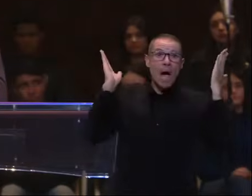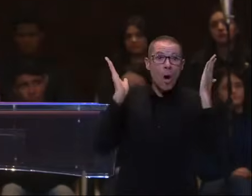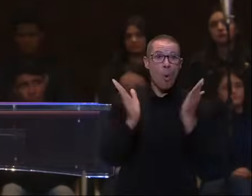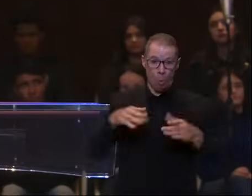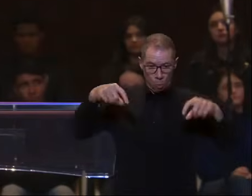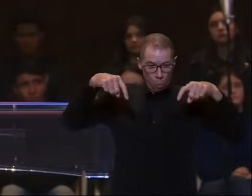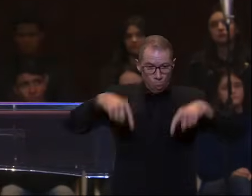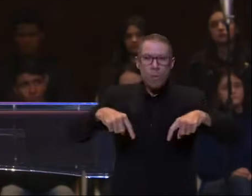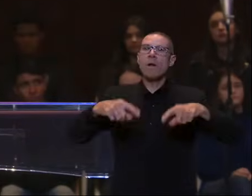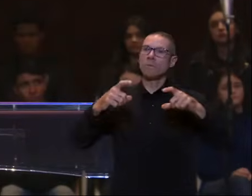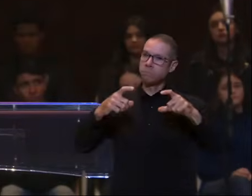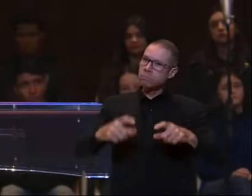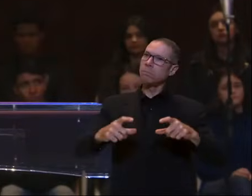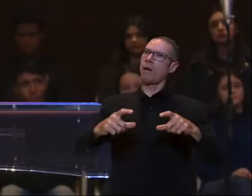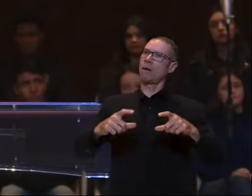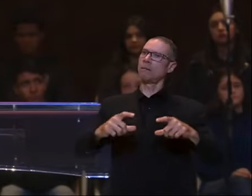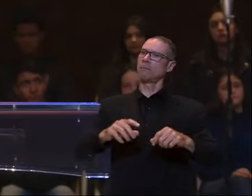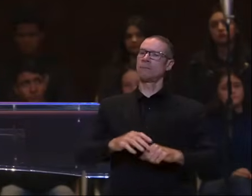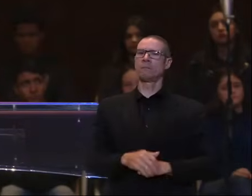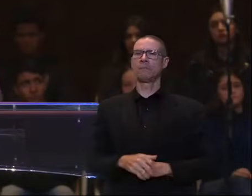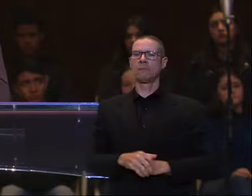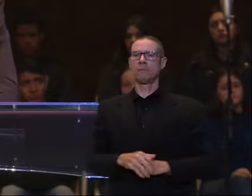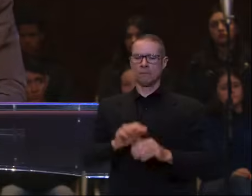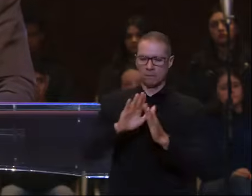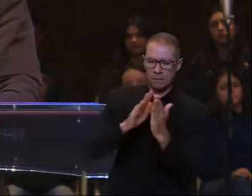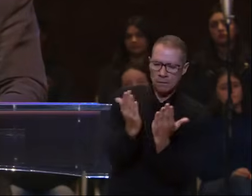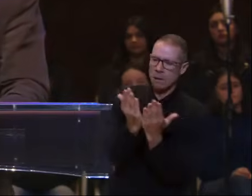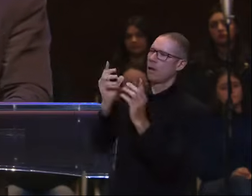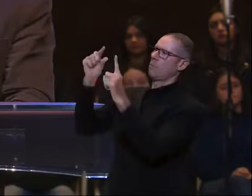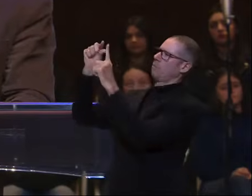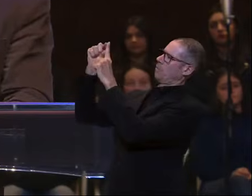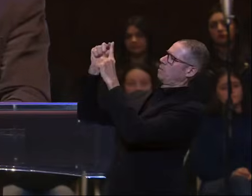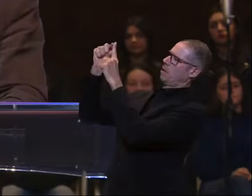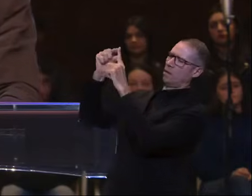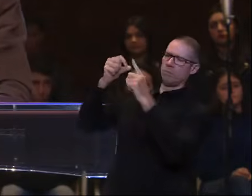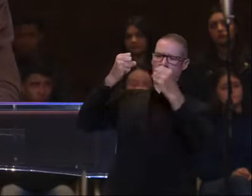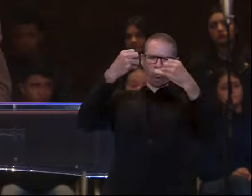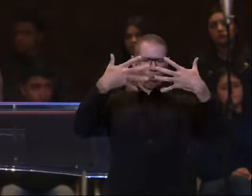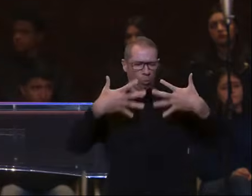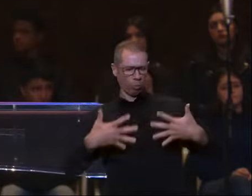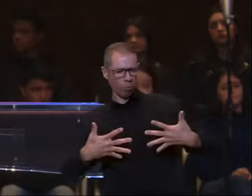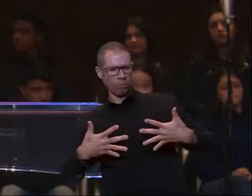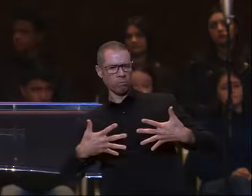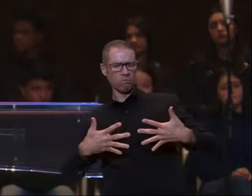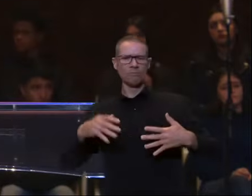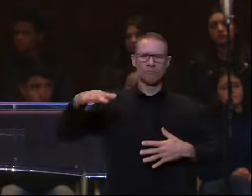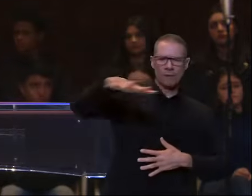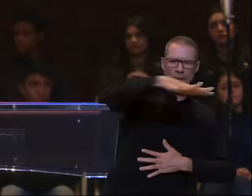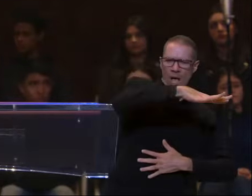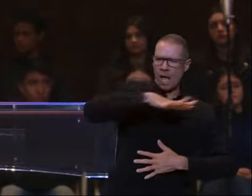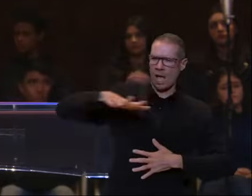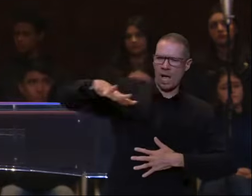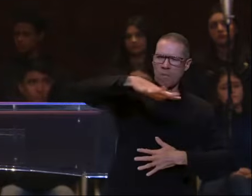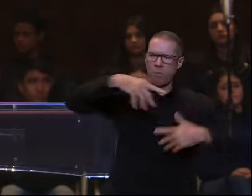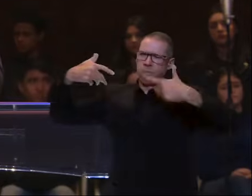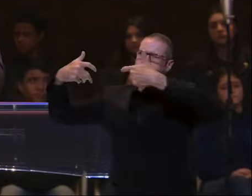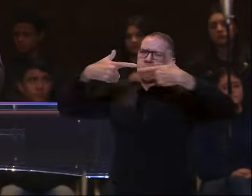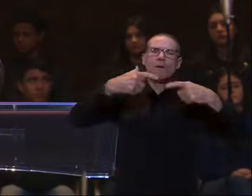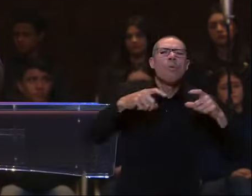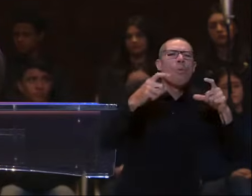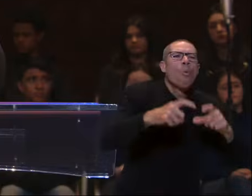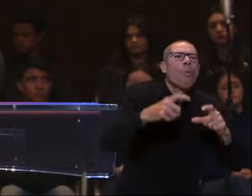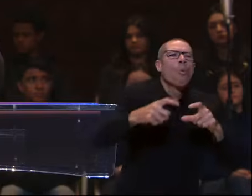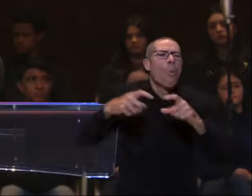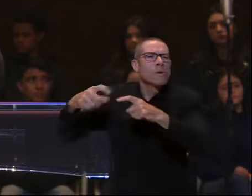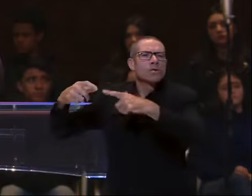nesse lugar. E a Bíblia vai nos falar sobre o campo de batalha. Aonde é que